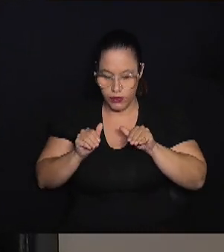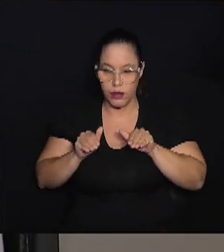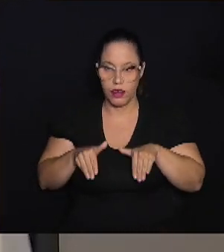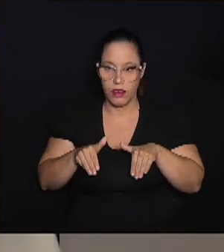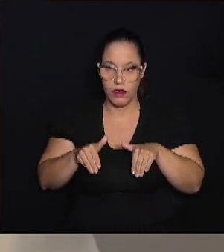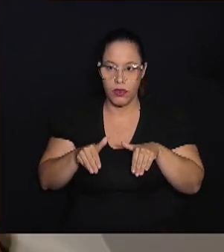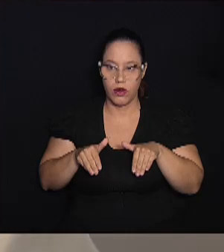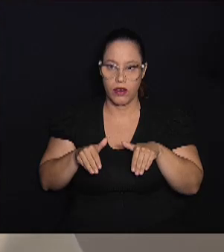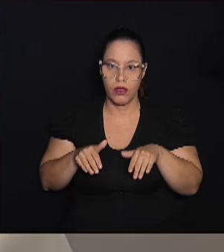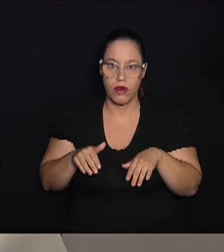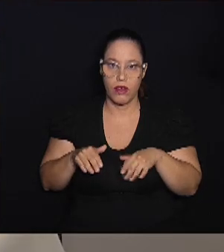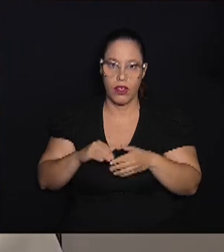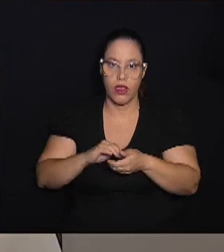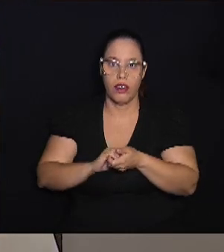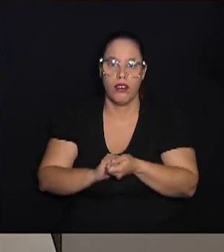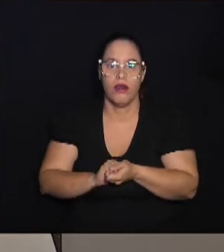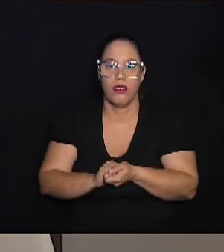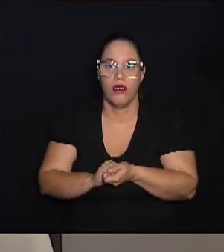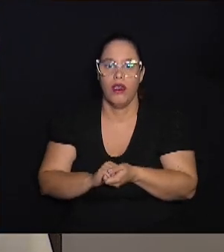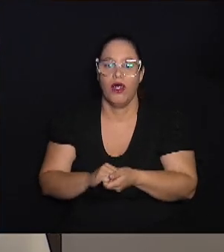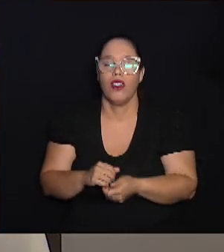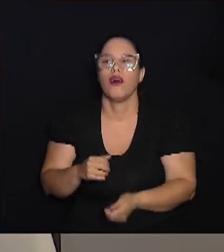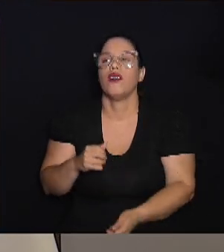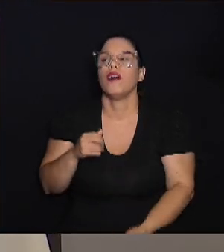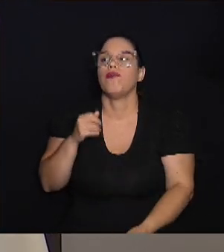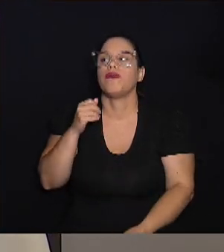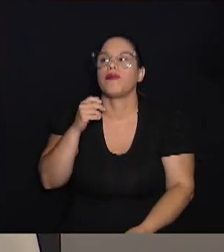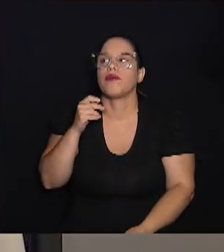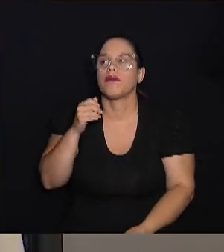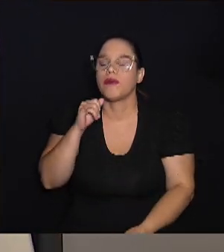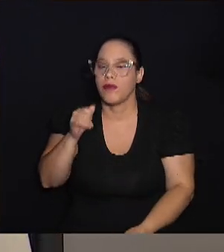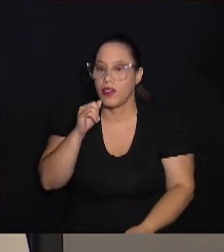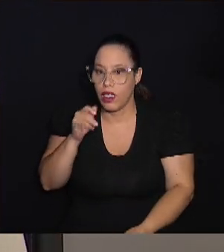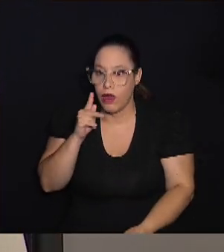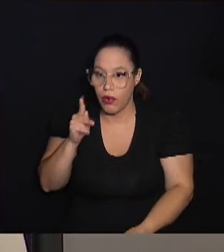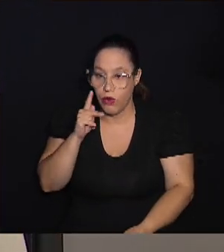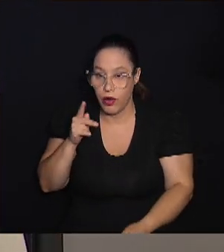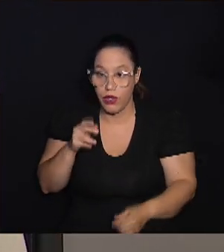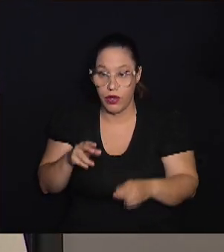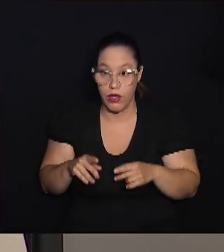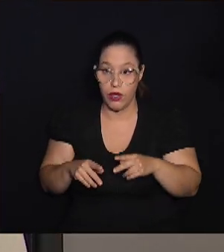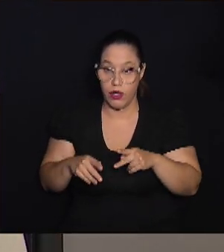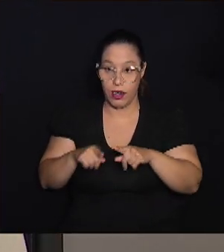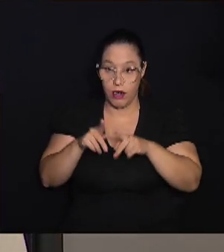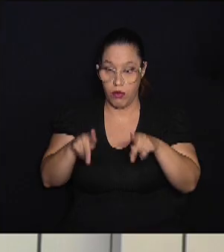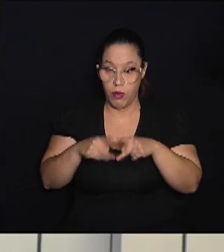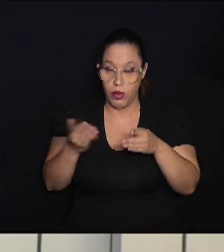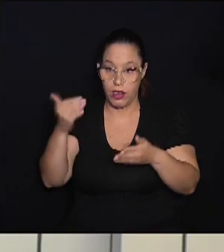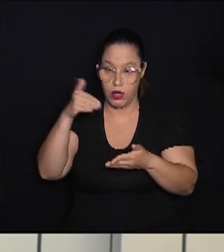tem a voz da população pode vir para essa casa.